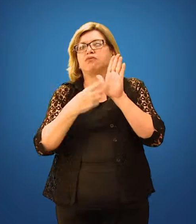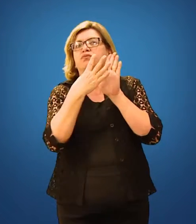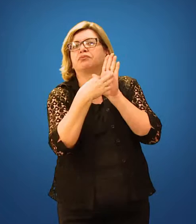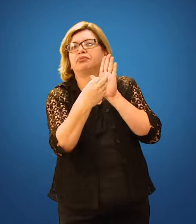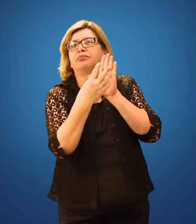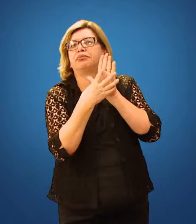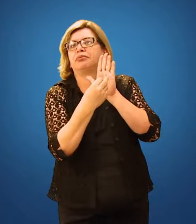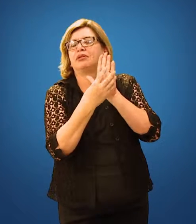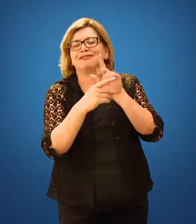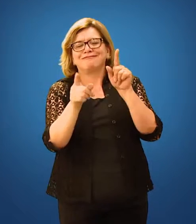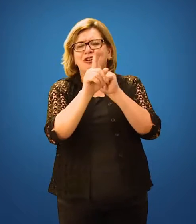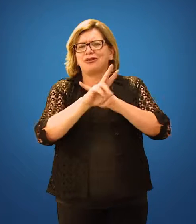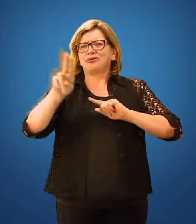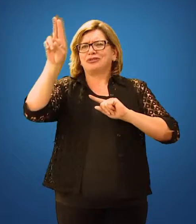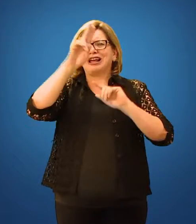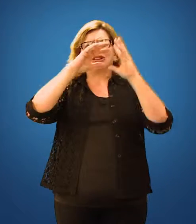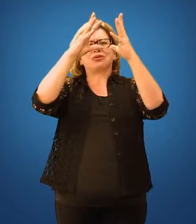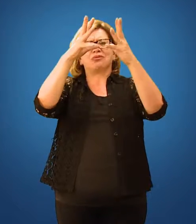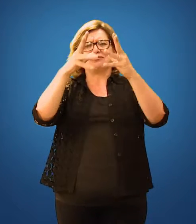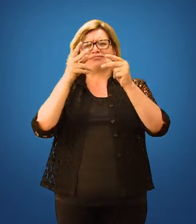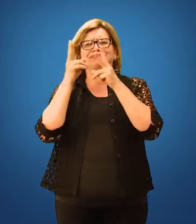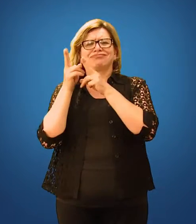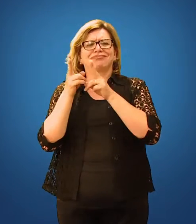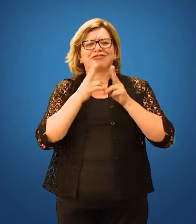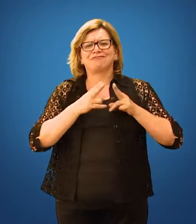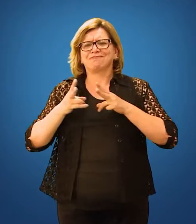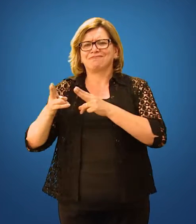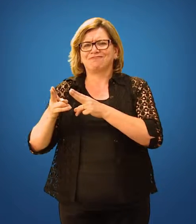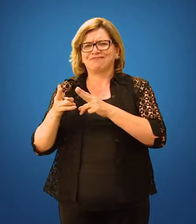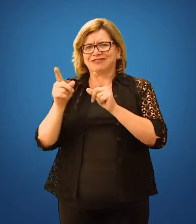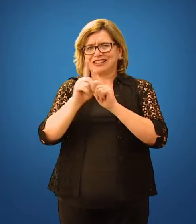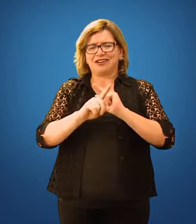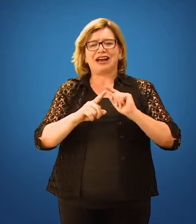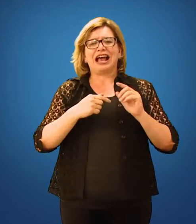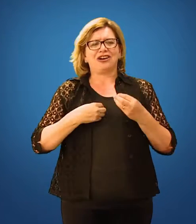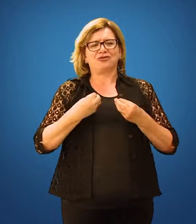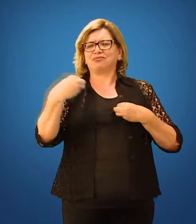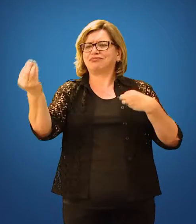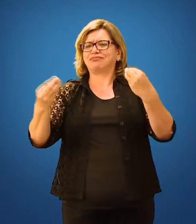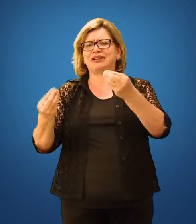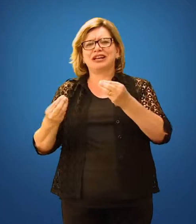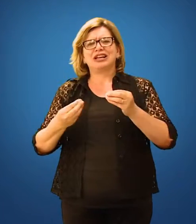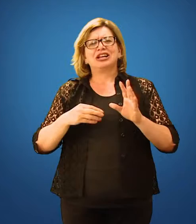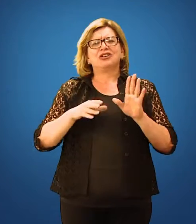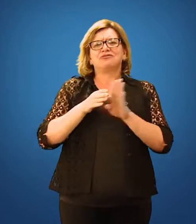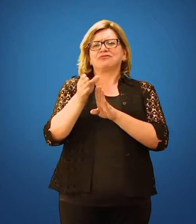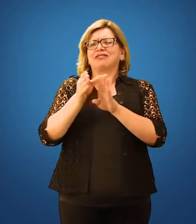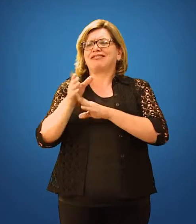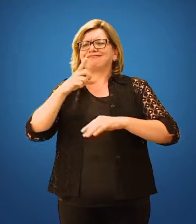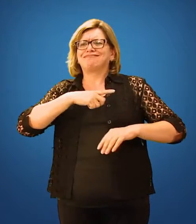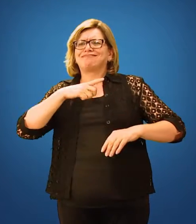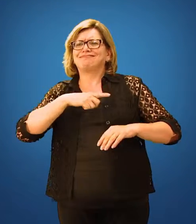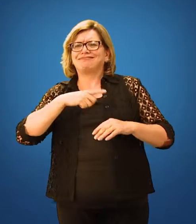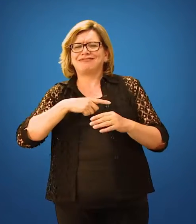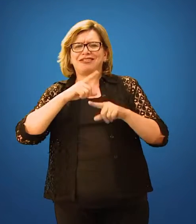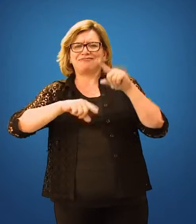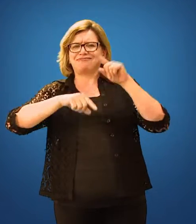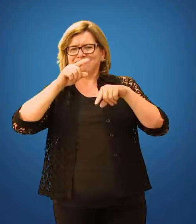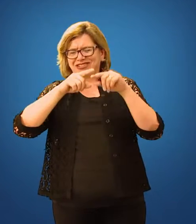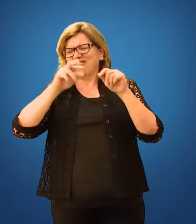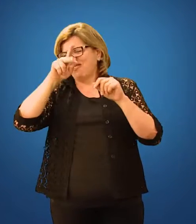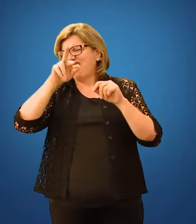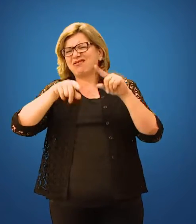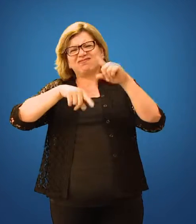todo mundo como uma coisa acabada. Ou seja, eu pego o modelo, as sugestões que o próprio Dolabella colocou, que está no nosso material